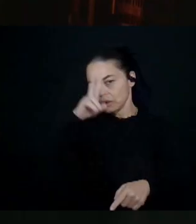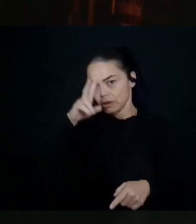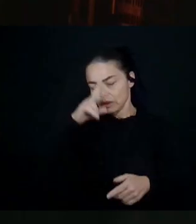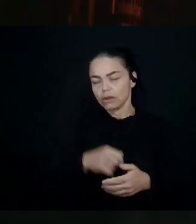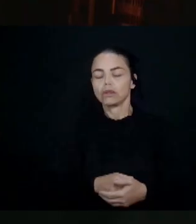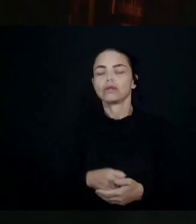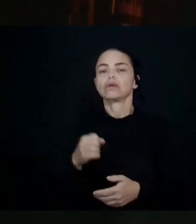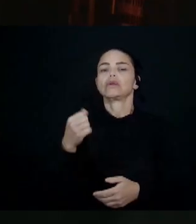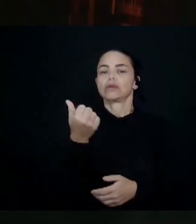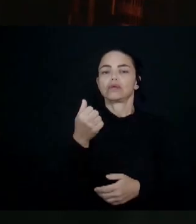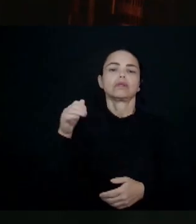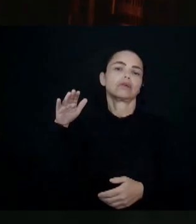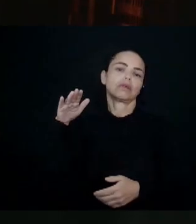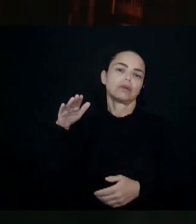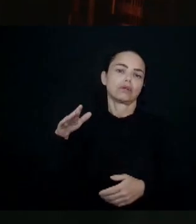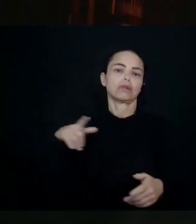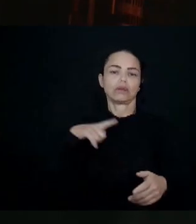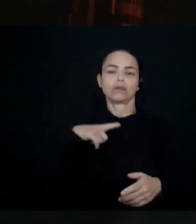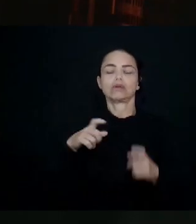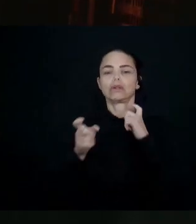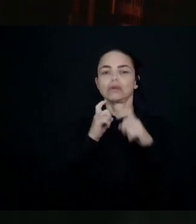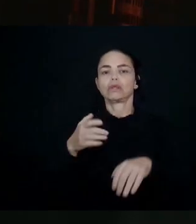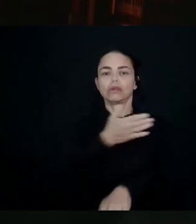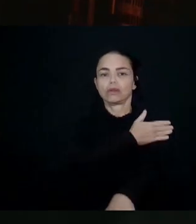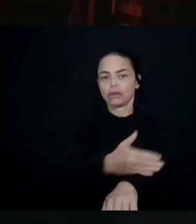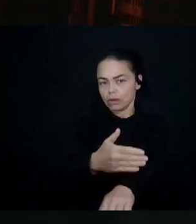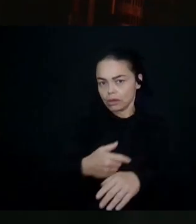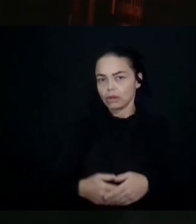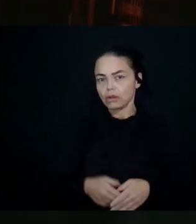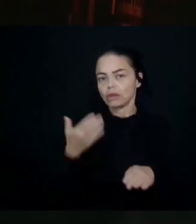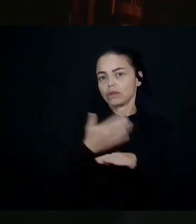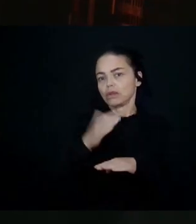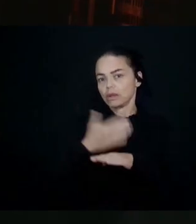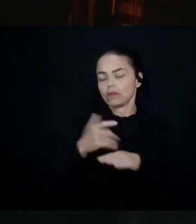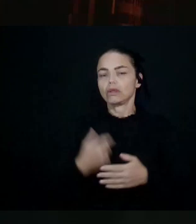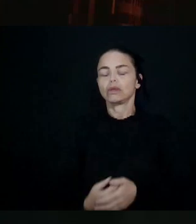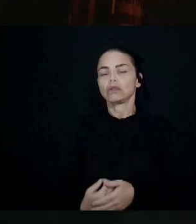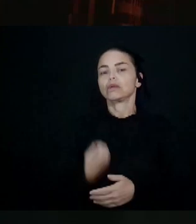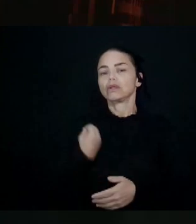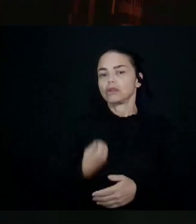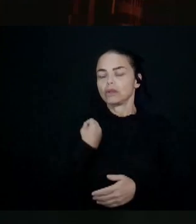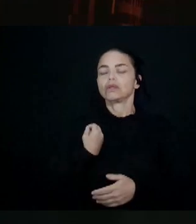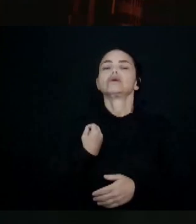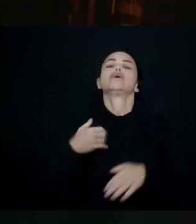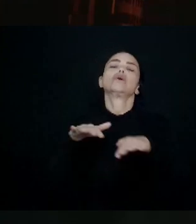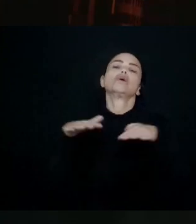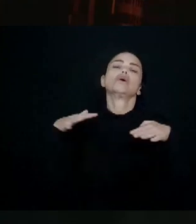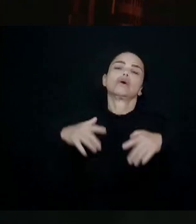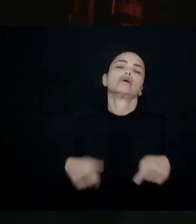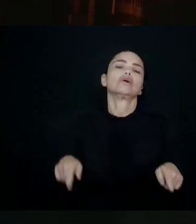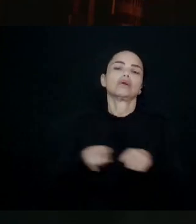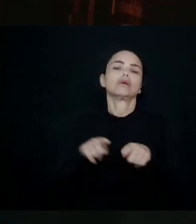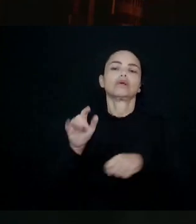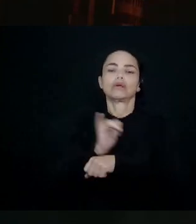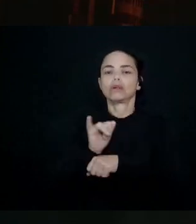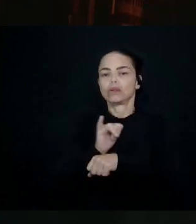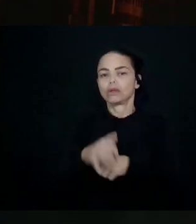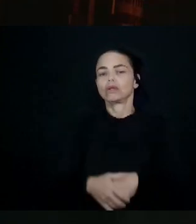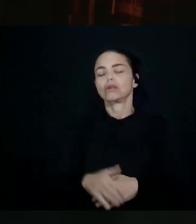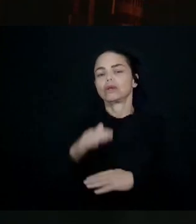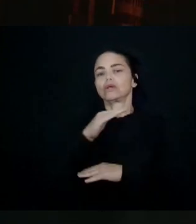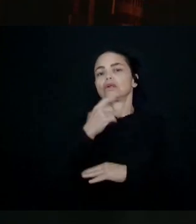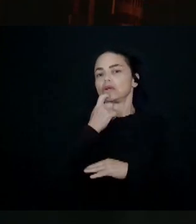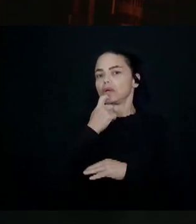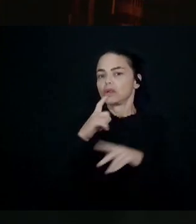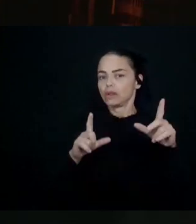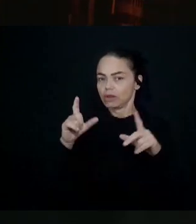horas nós temos a reunião ordinária, você pode participar presencialmente no plenário ou então pelo YouTube da TV Câmara Campinas e ao